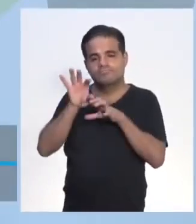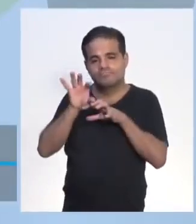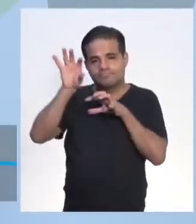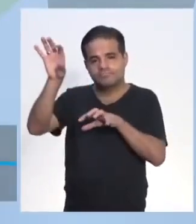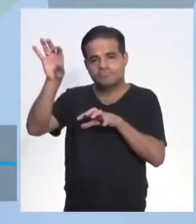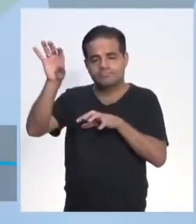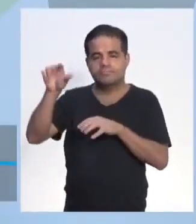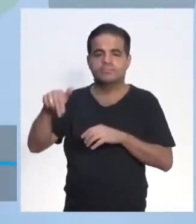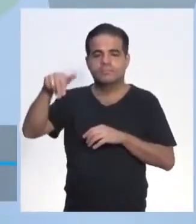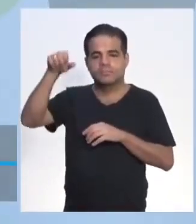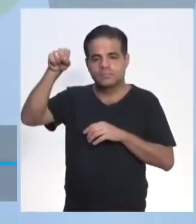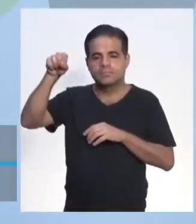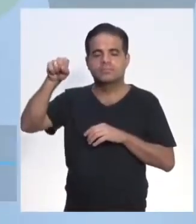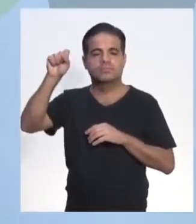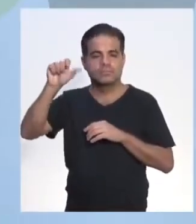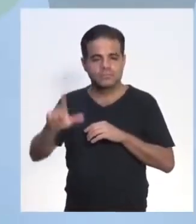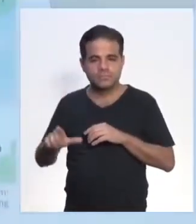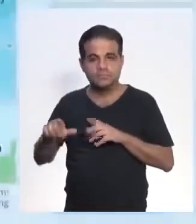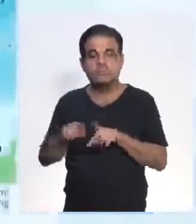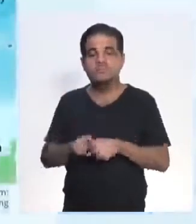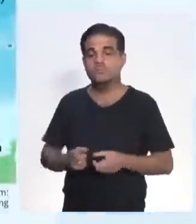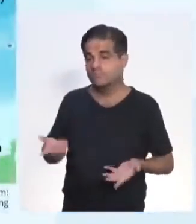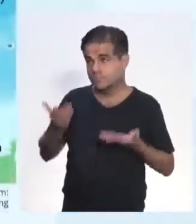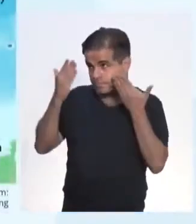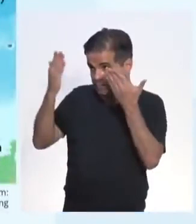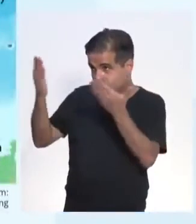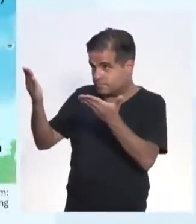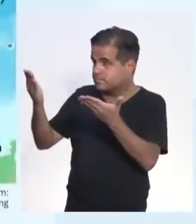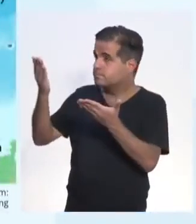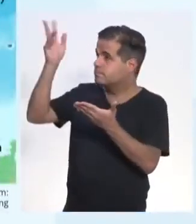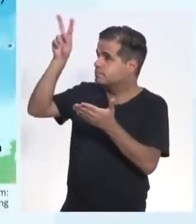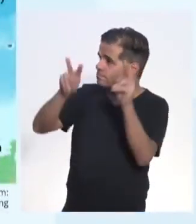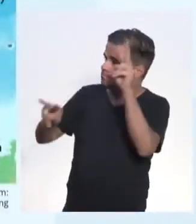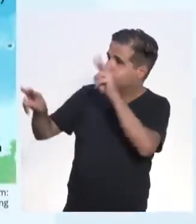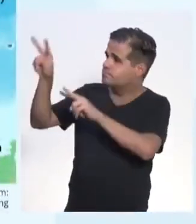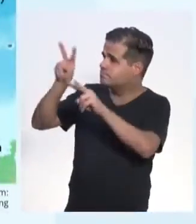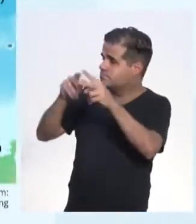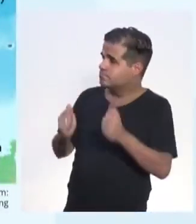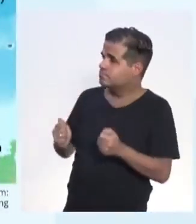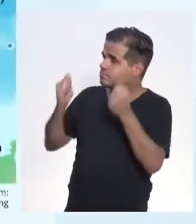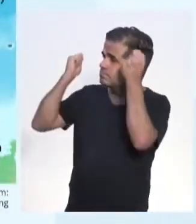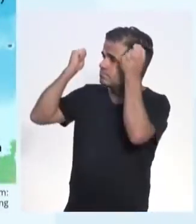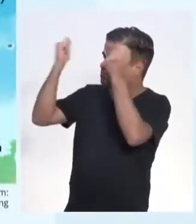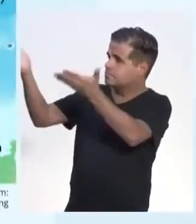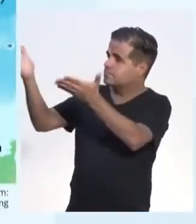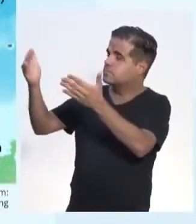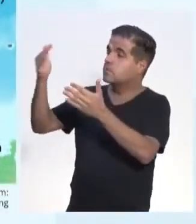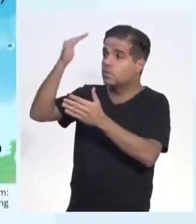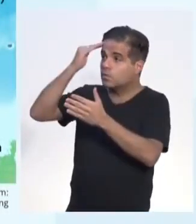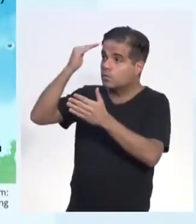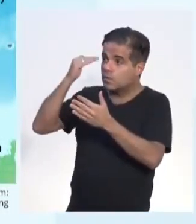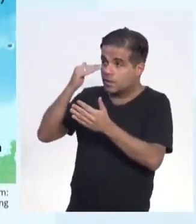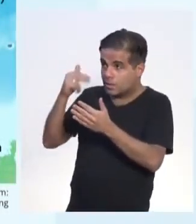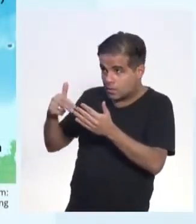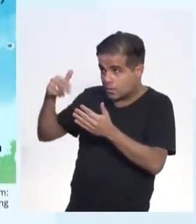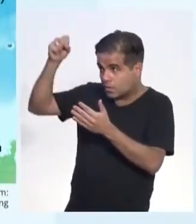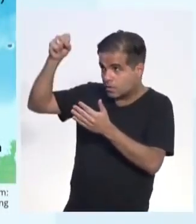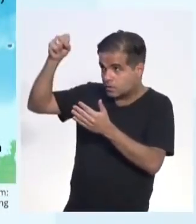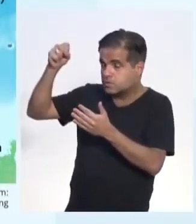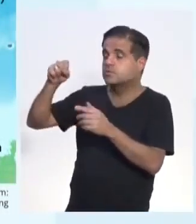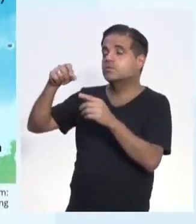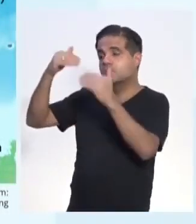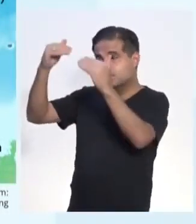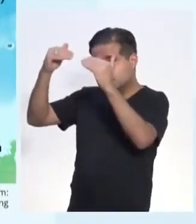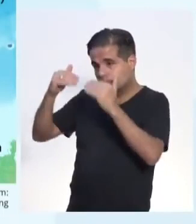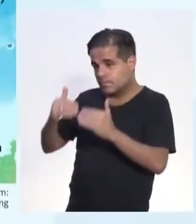Coreia do Sul. Vamos voltar mais uma vez na tela, para vocês visualizarem aí. Coreia do Norte,